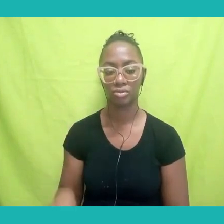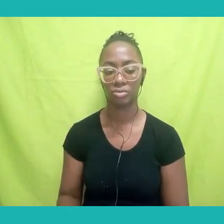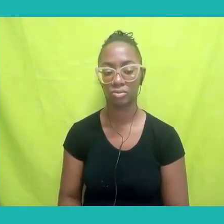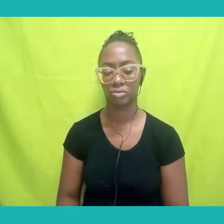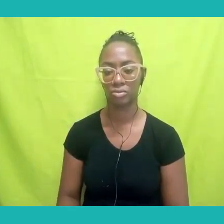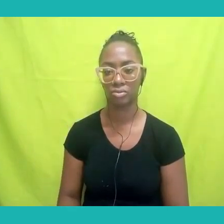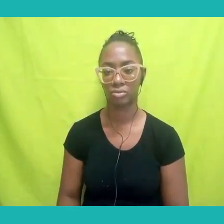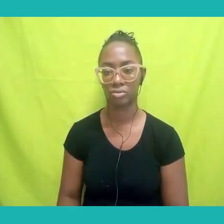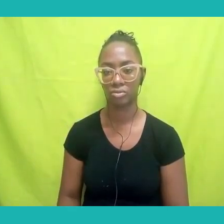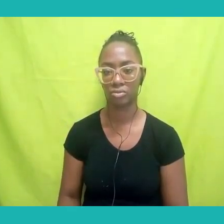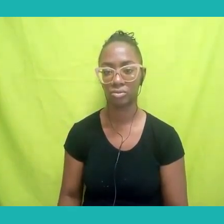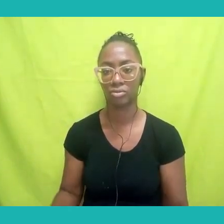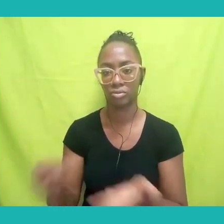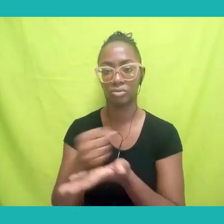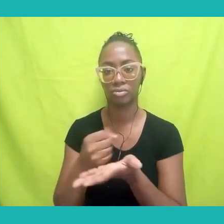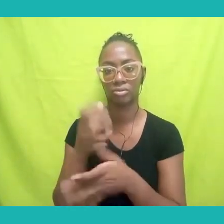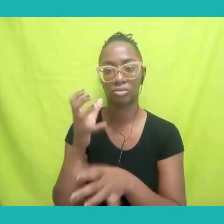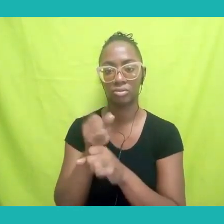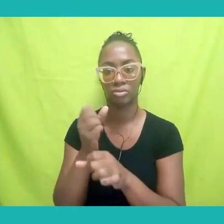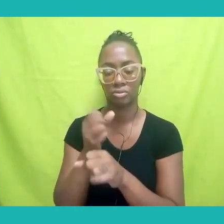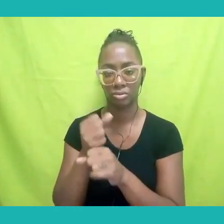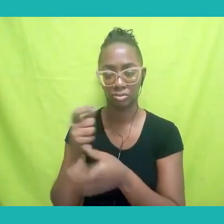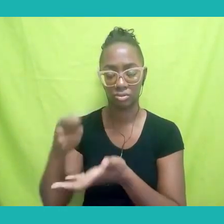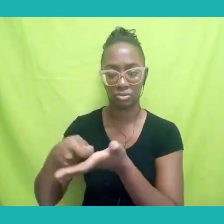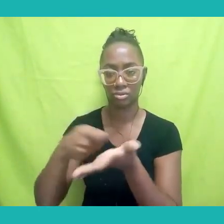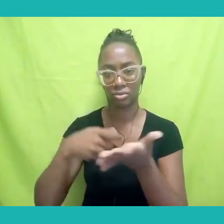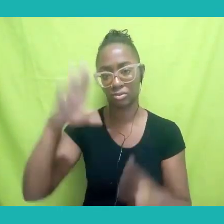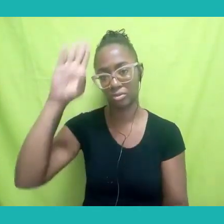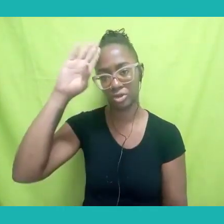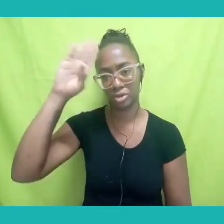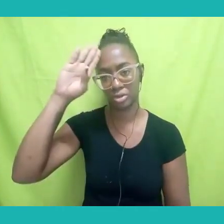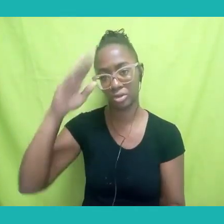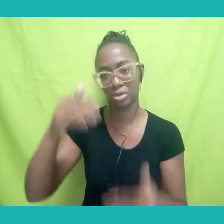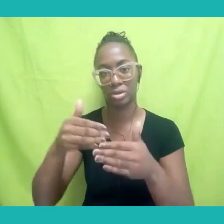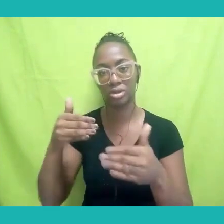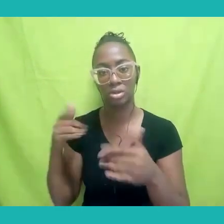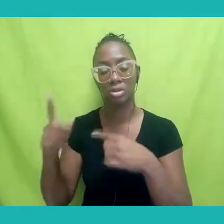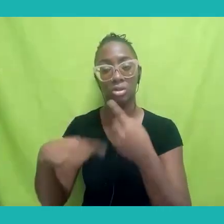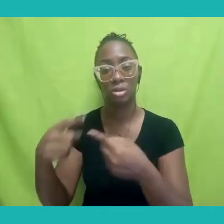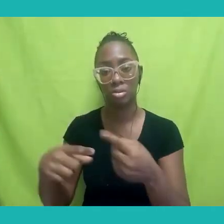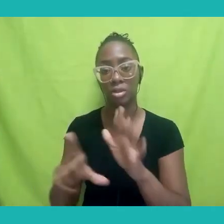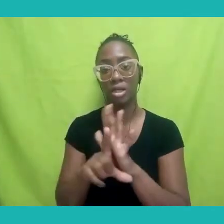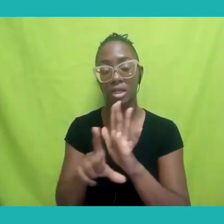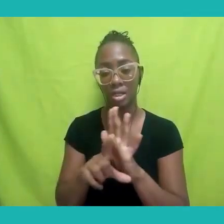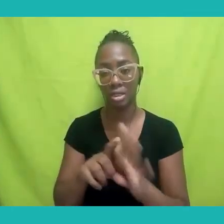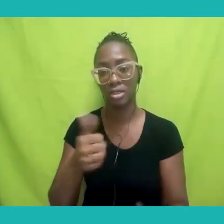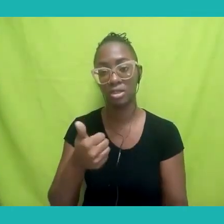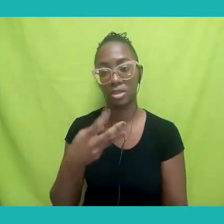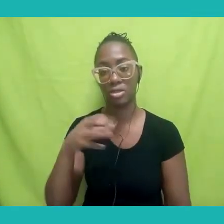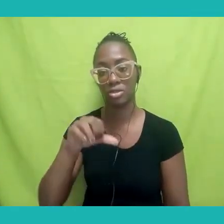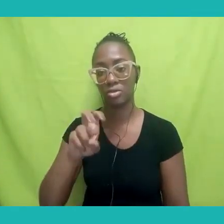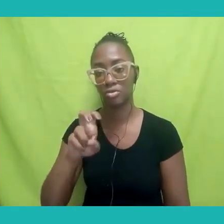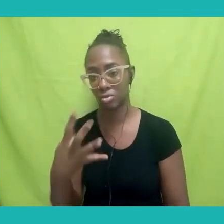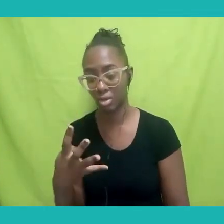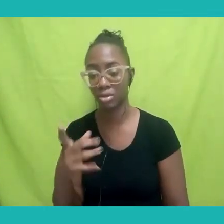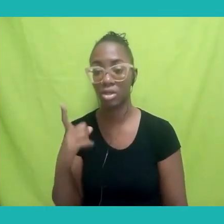da base de cálculo de contribuição para a pensão militar antes e depois da Lei 13954. Antes nós tínhamos as parcelas que